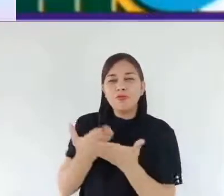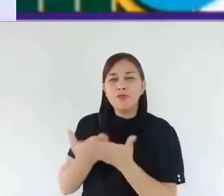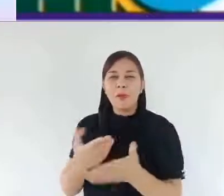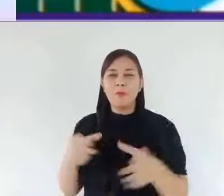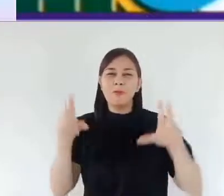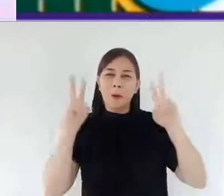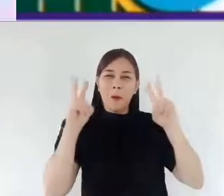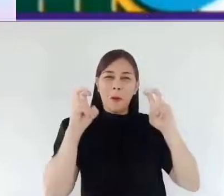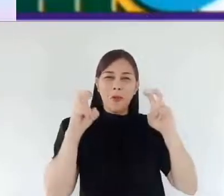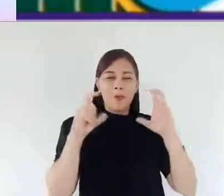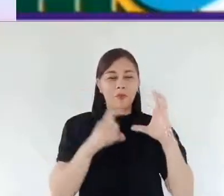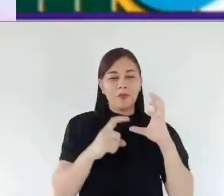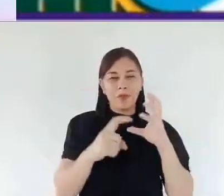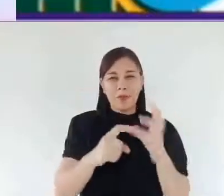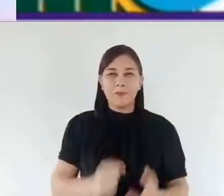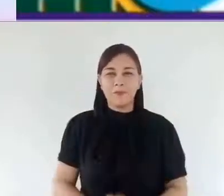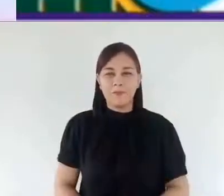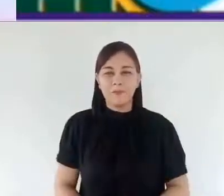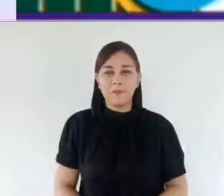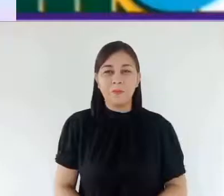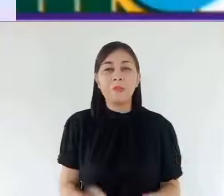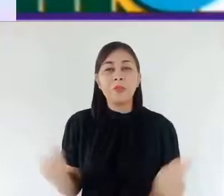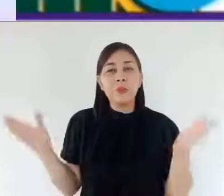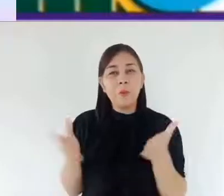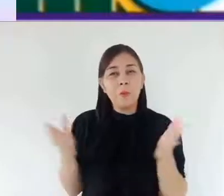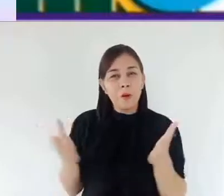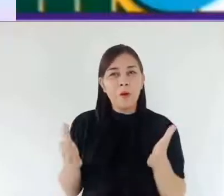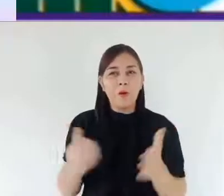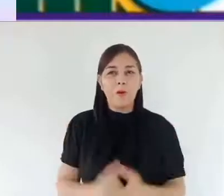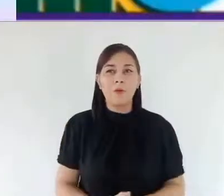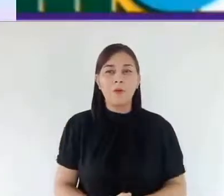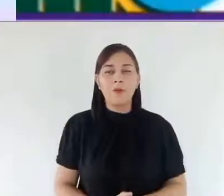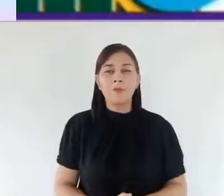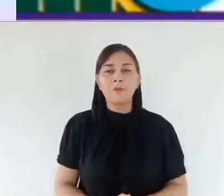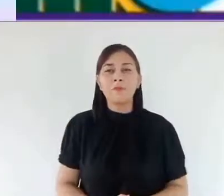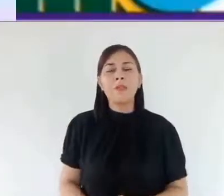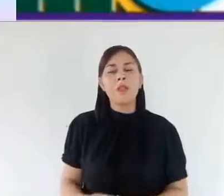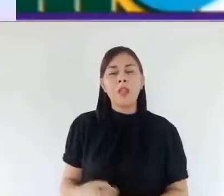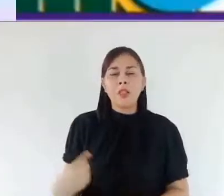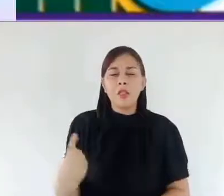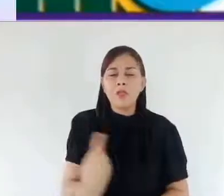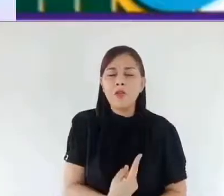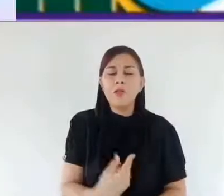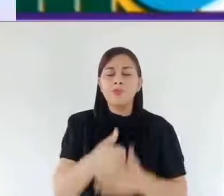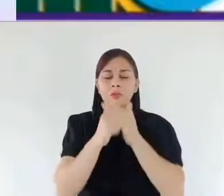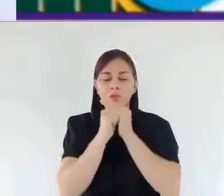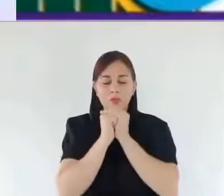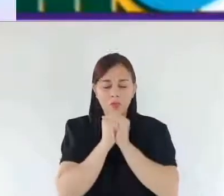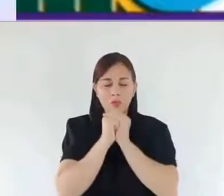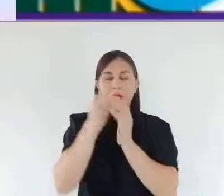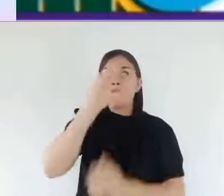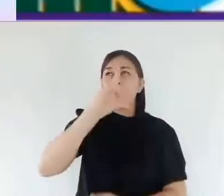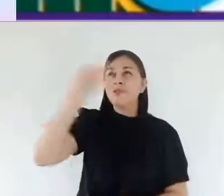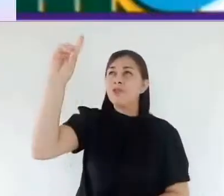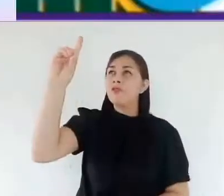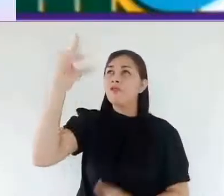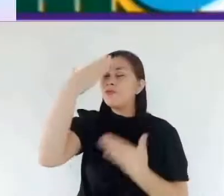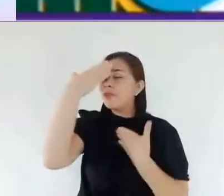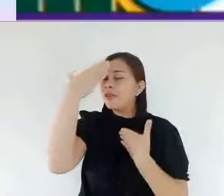o nosso tema. Vamos erguer as nossas mãos para o alto e orar a Deus,